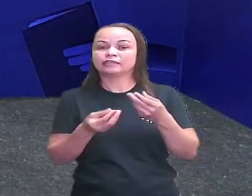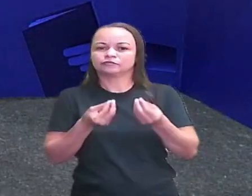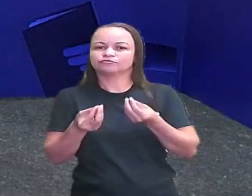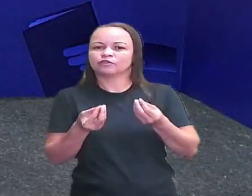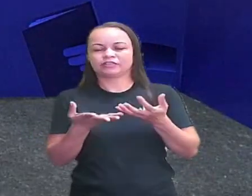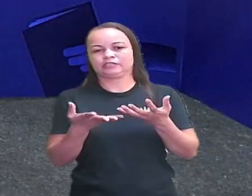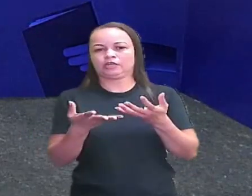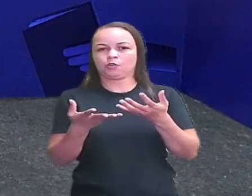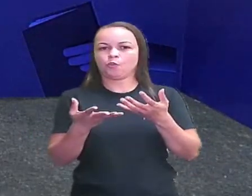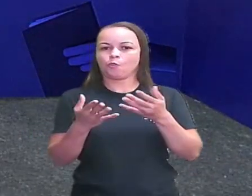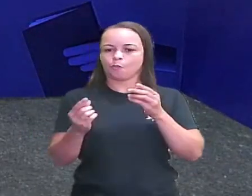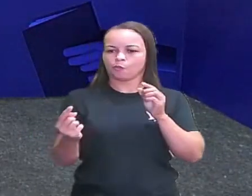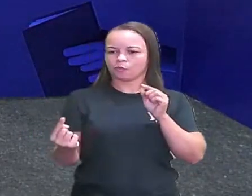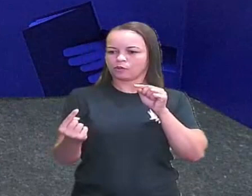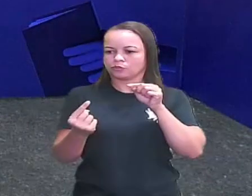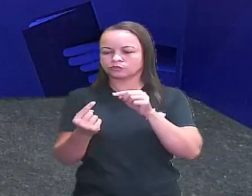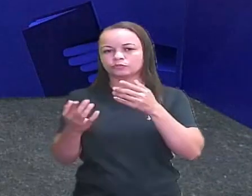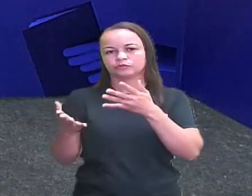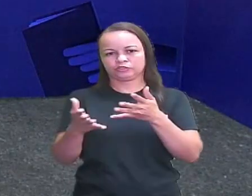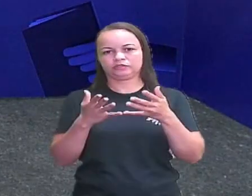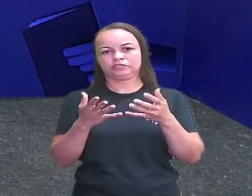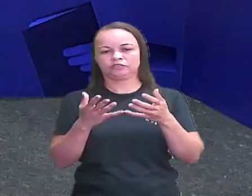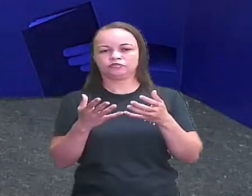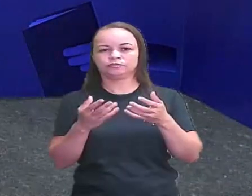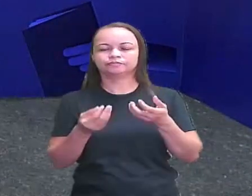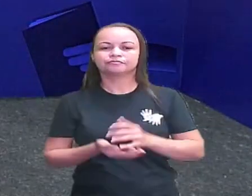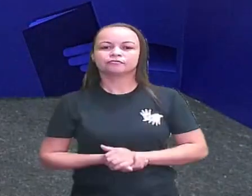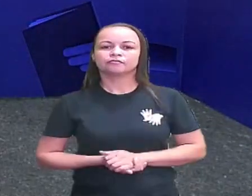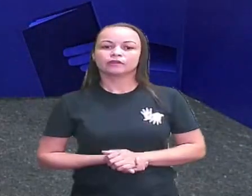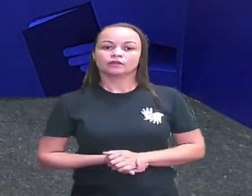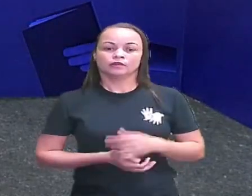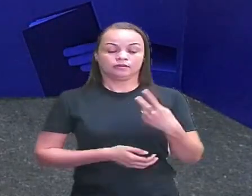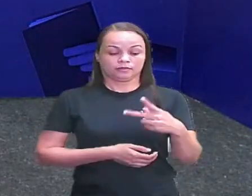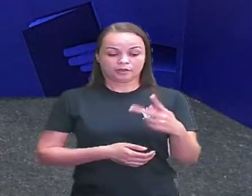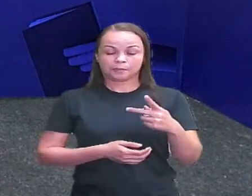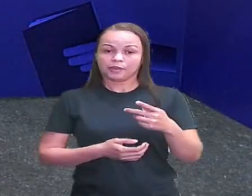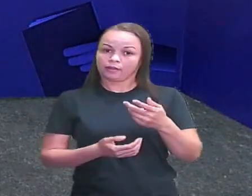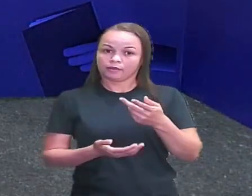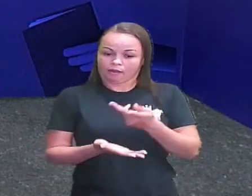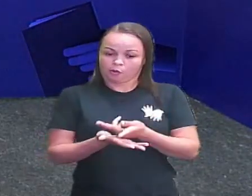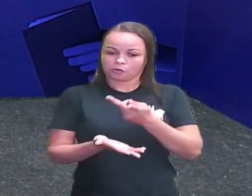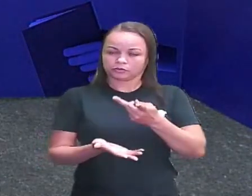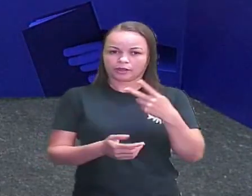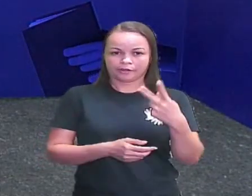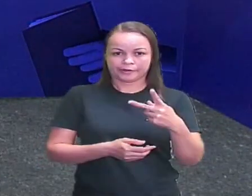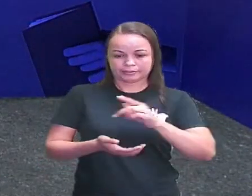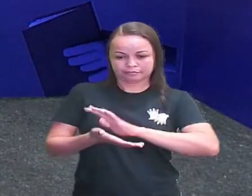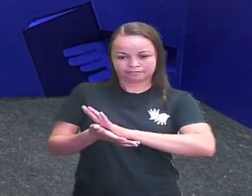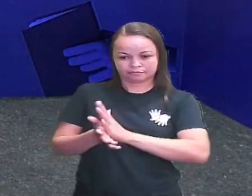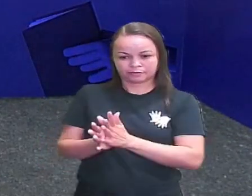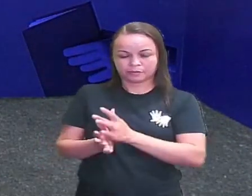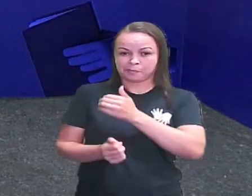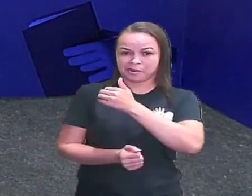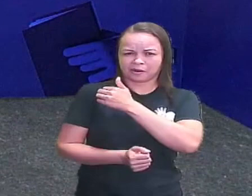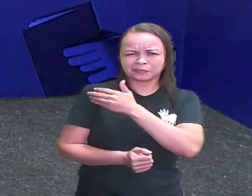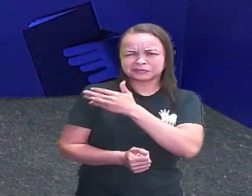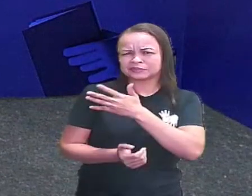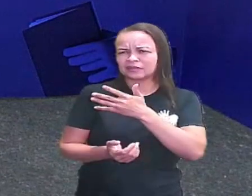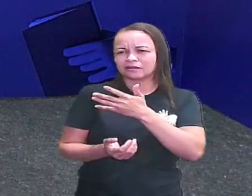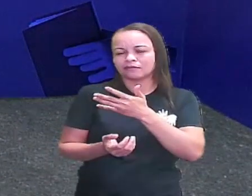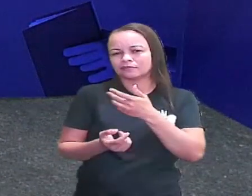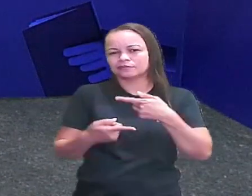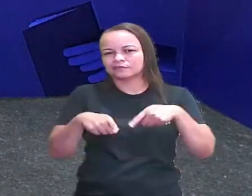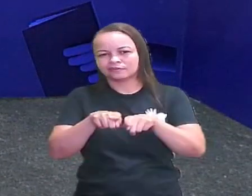fazer uma abordagem aqui mais suave. E isso também acontece, ou seja, esse preconceito, ele acontece também com a maneira